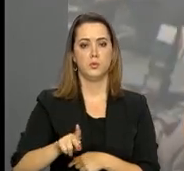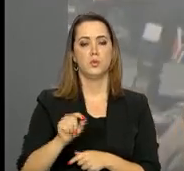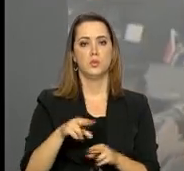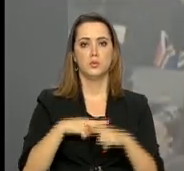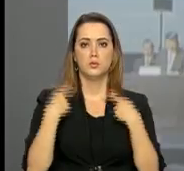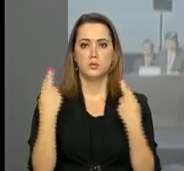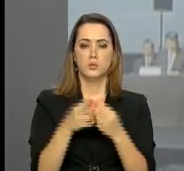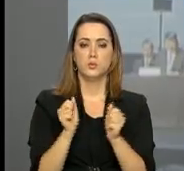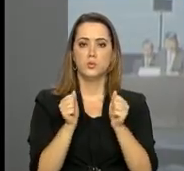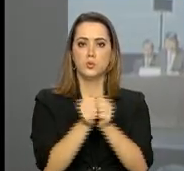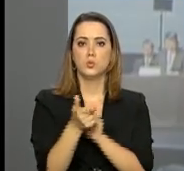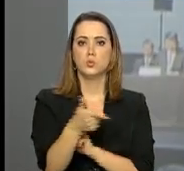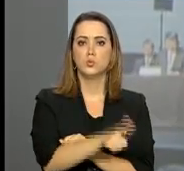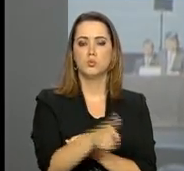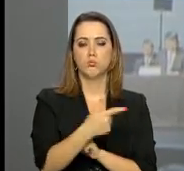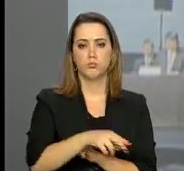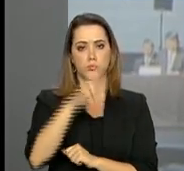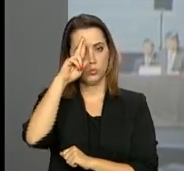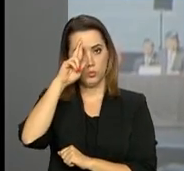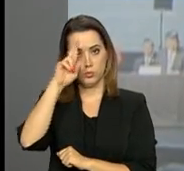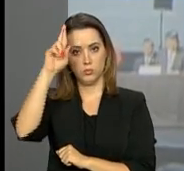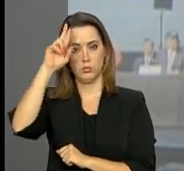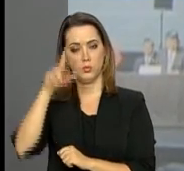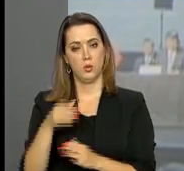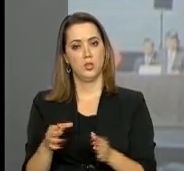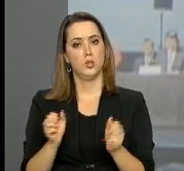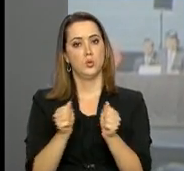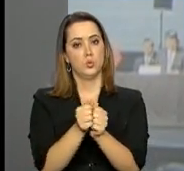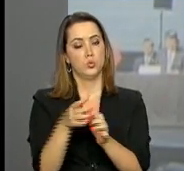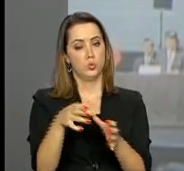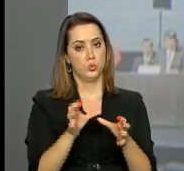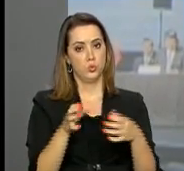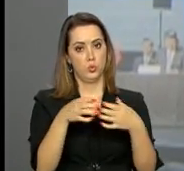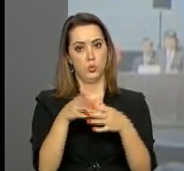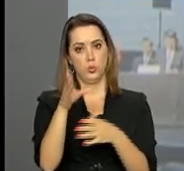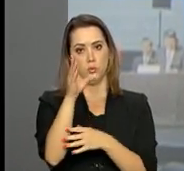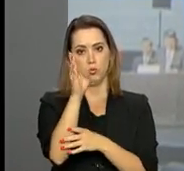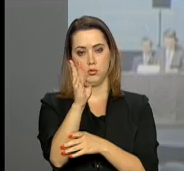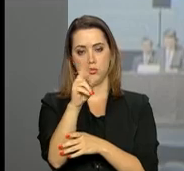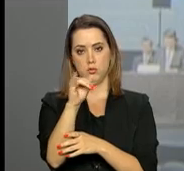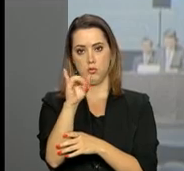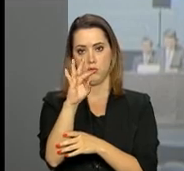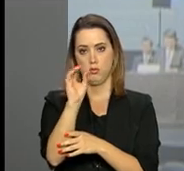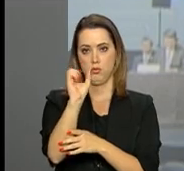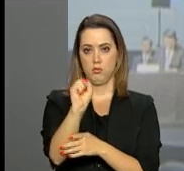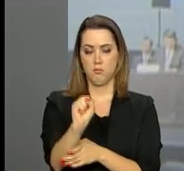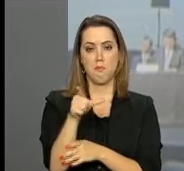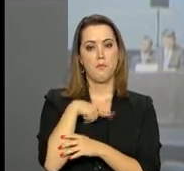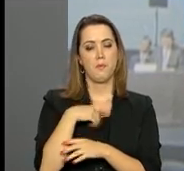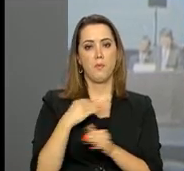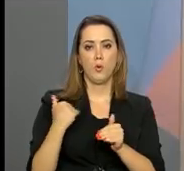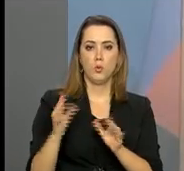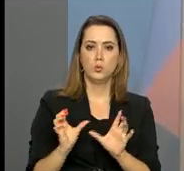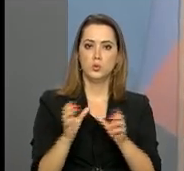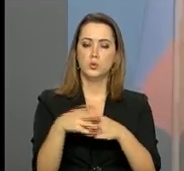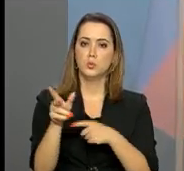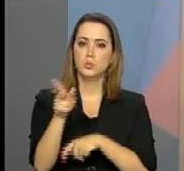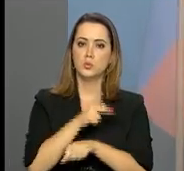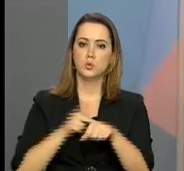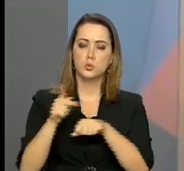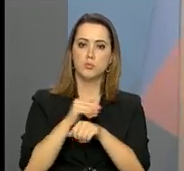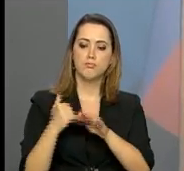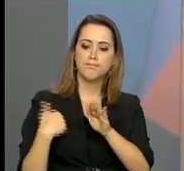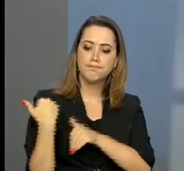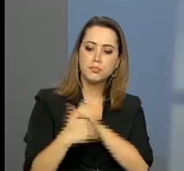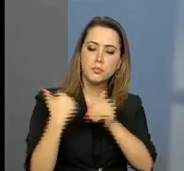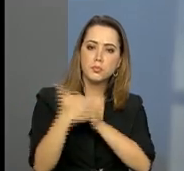outras autoridades. Um dos encontros é entre os líderes dos BRICS, grupo das principais economias em desenvolvimento do mundo, formado por